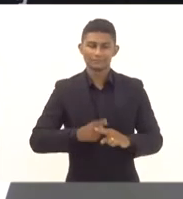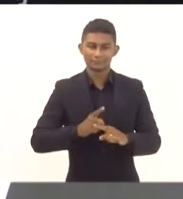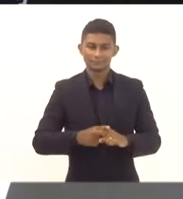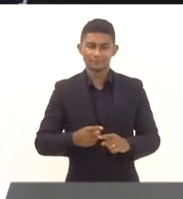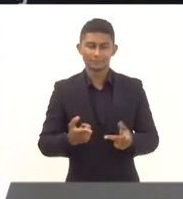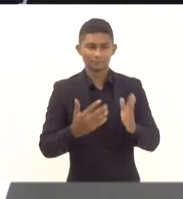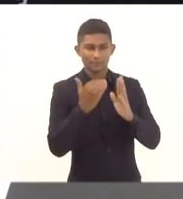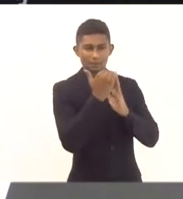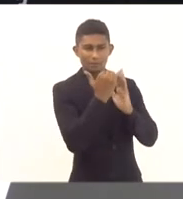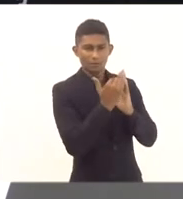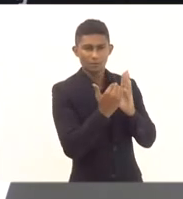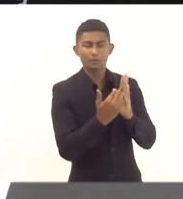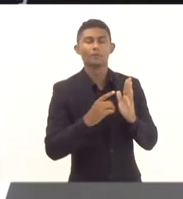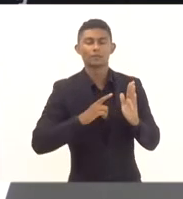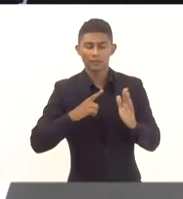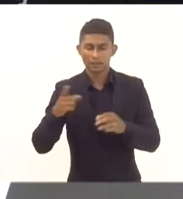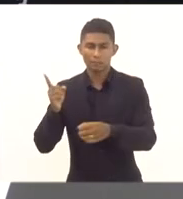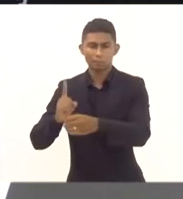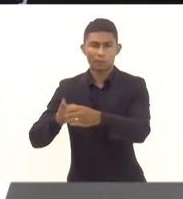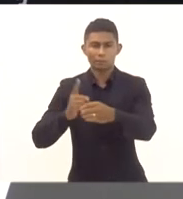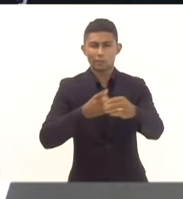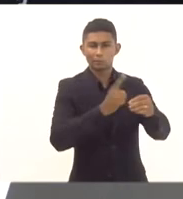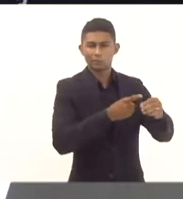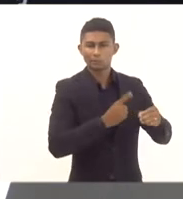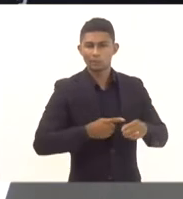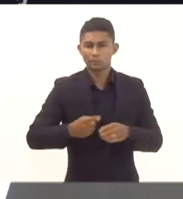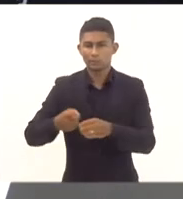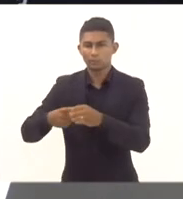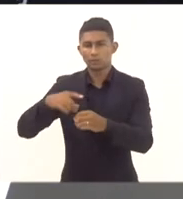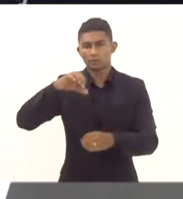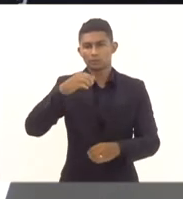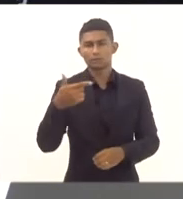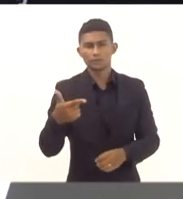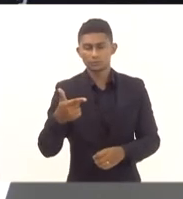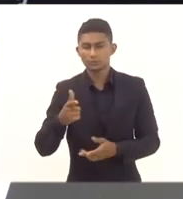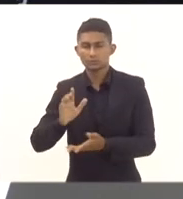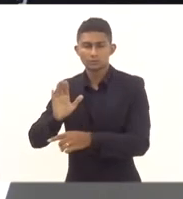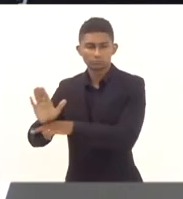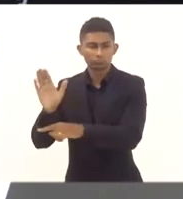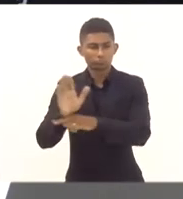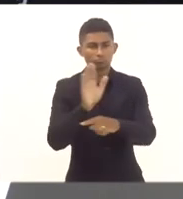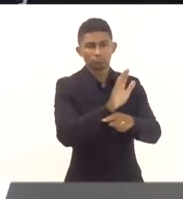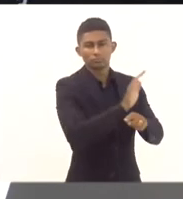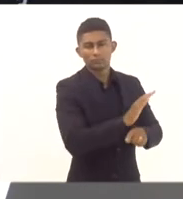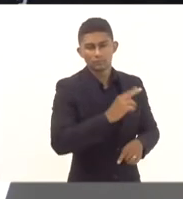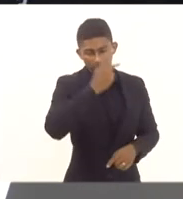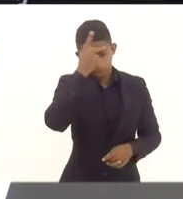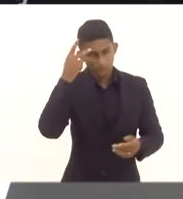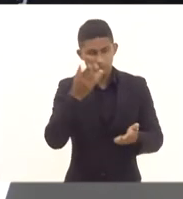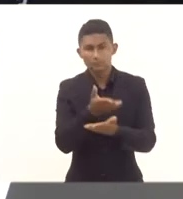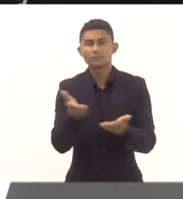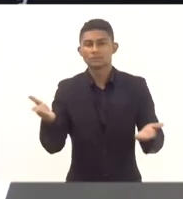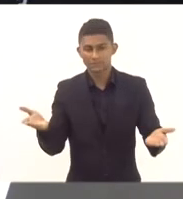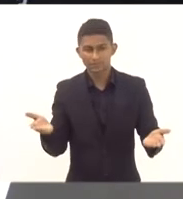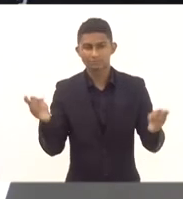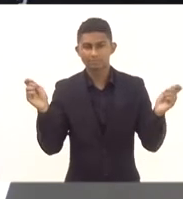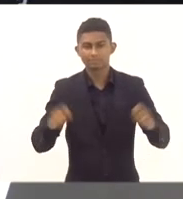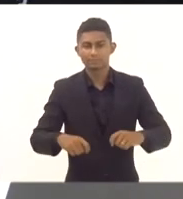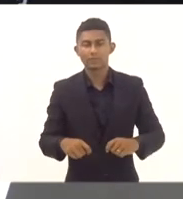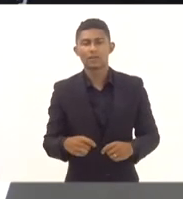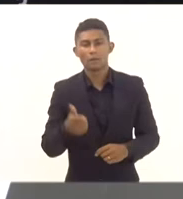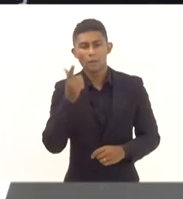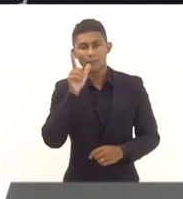abrangência em 92 municípios ele tá funcionando ele tá na rua oração podemos usufruir desse benefício